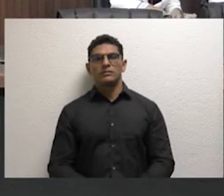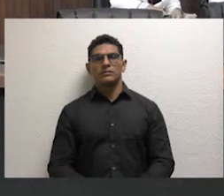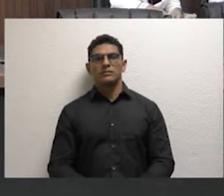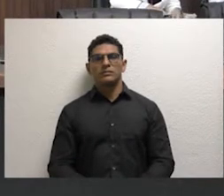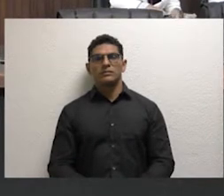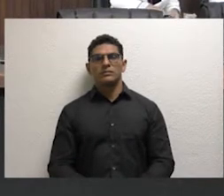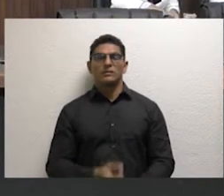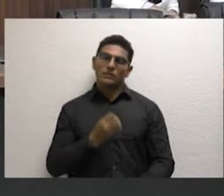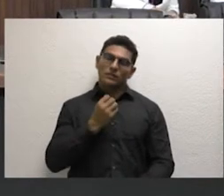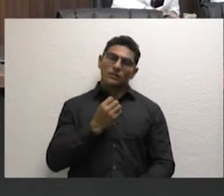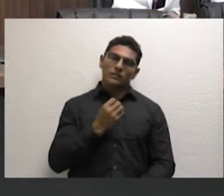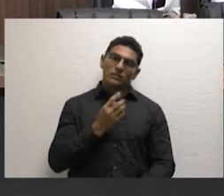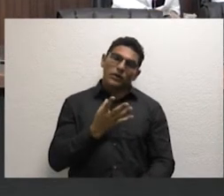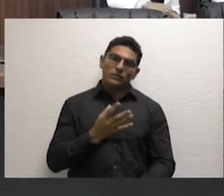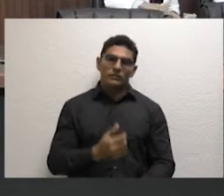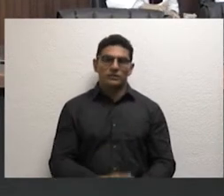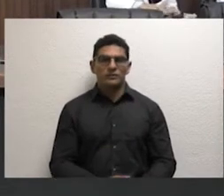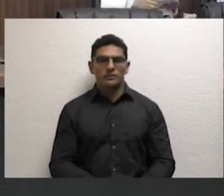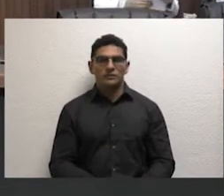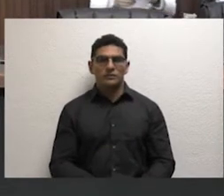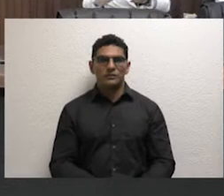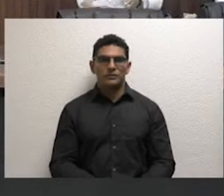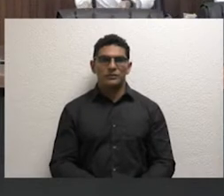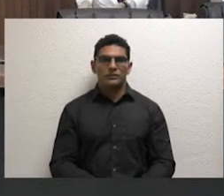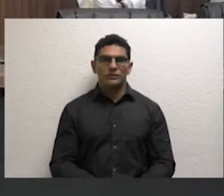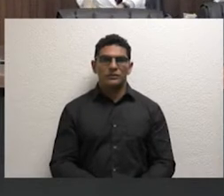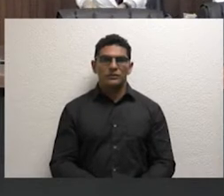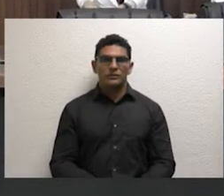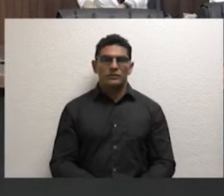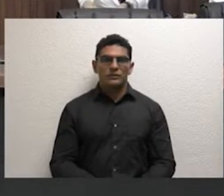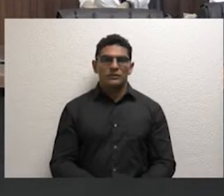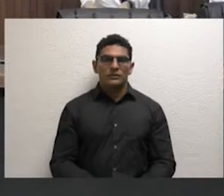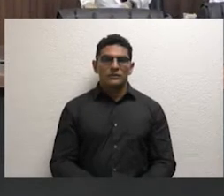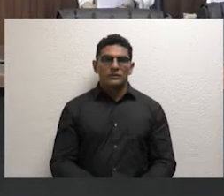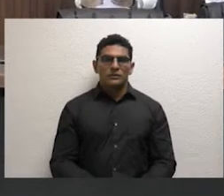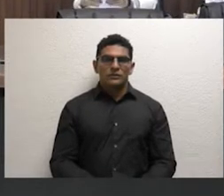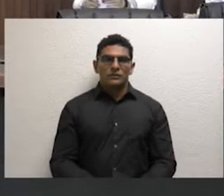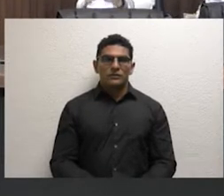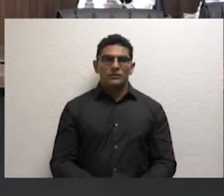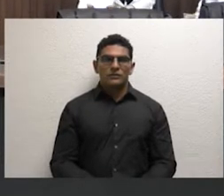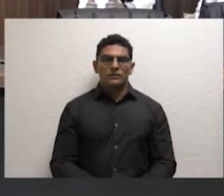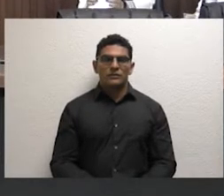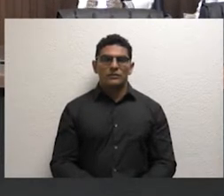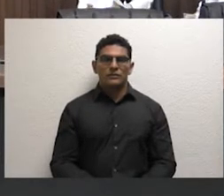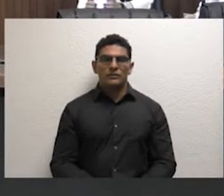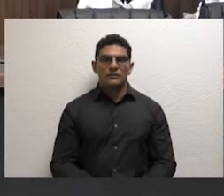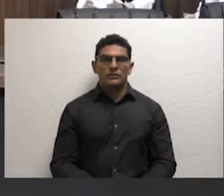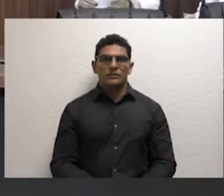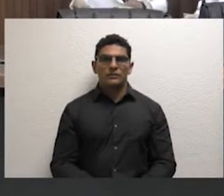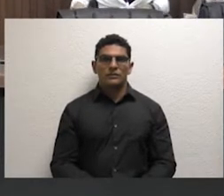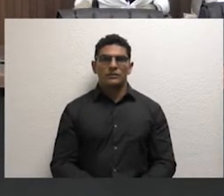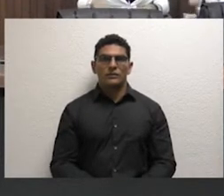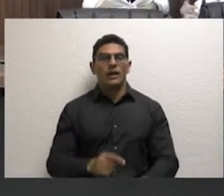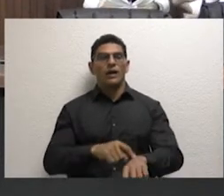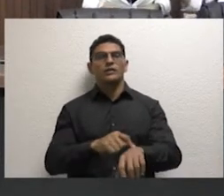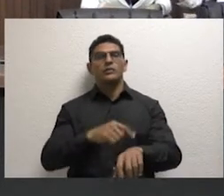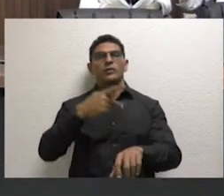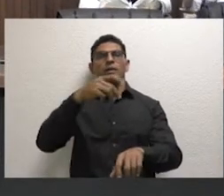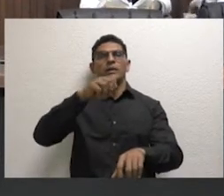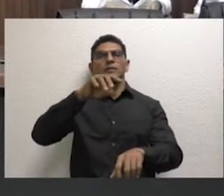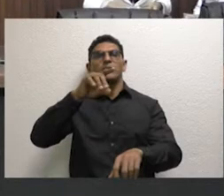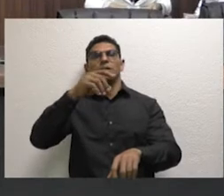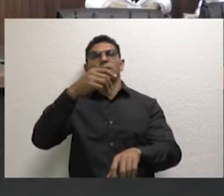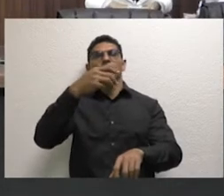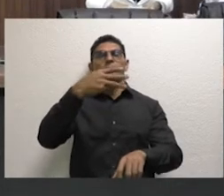bem senhores eu vou falar então no tempo do MDB não é isso presidente é o tempo do MDB do bloco do